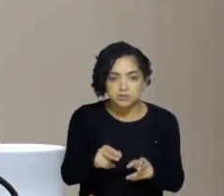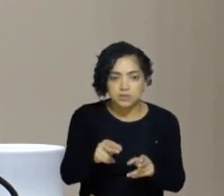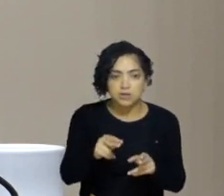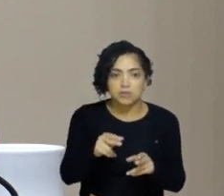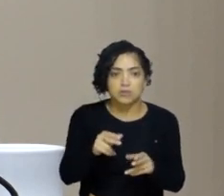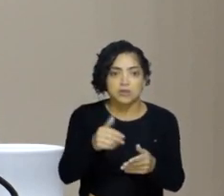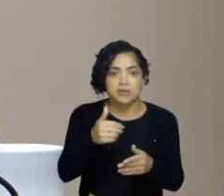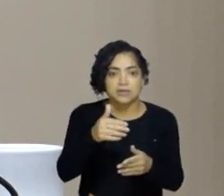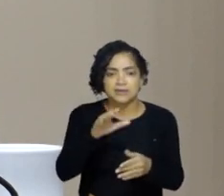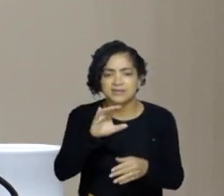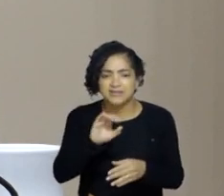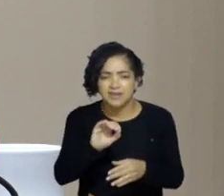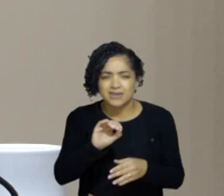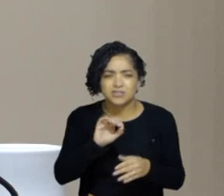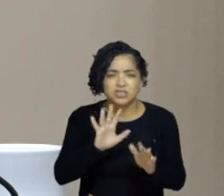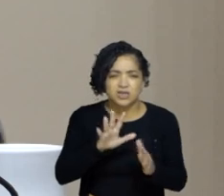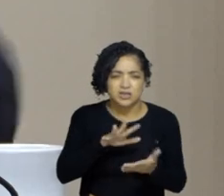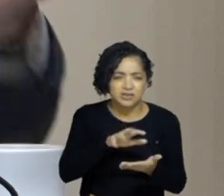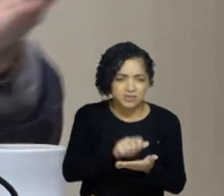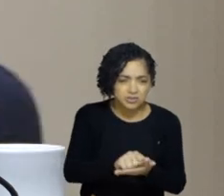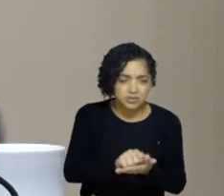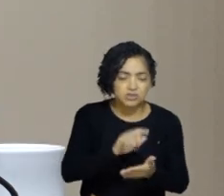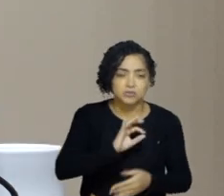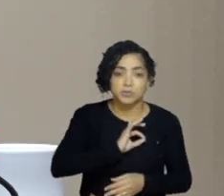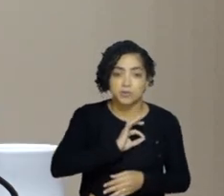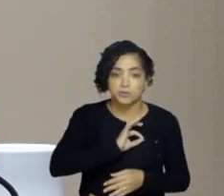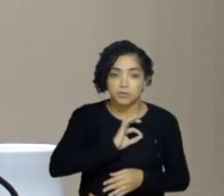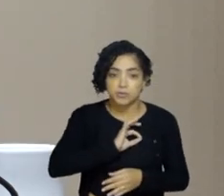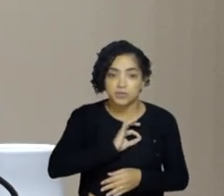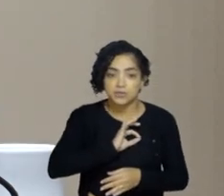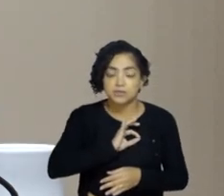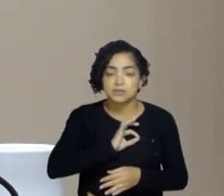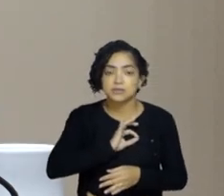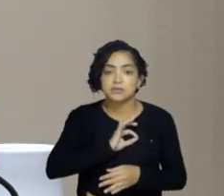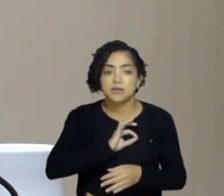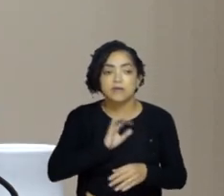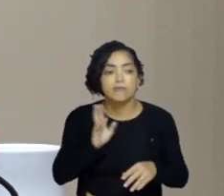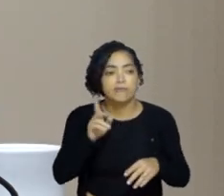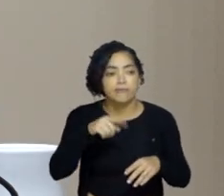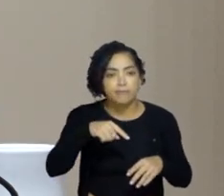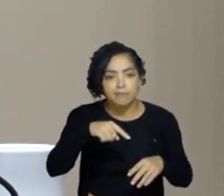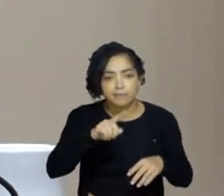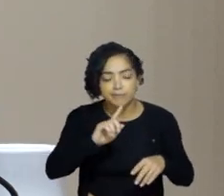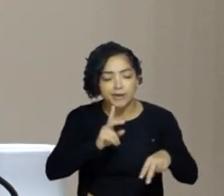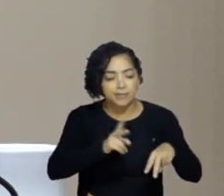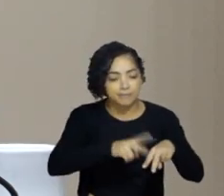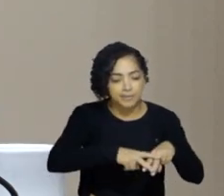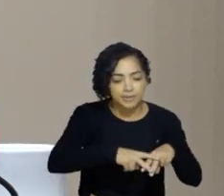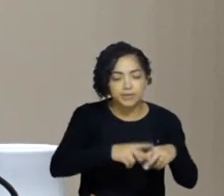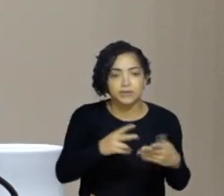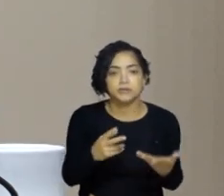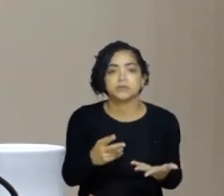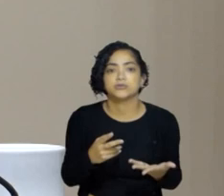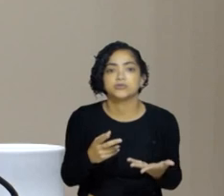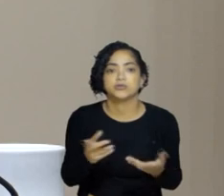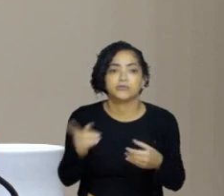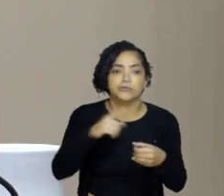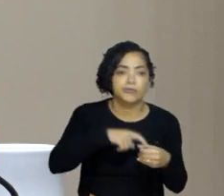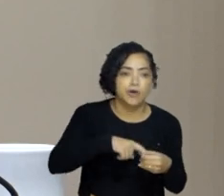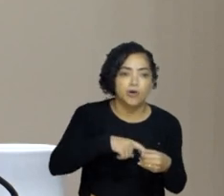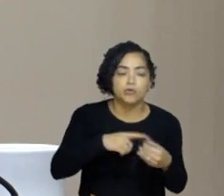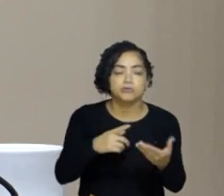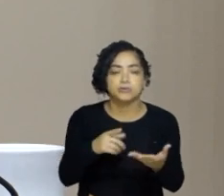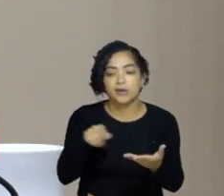15 passagens, leva a polícia, prende, leva para audiência